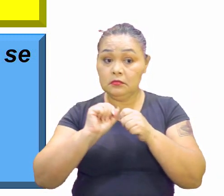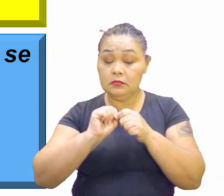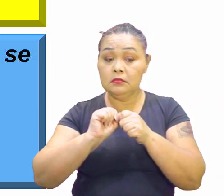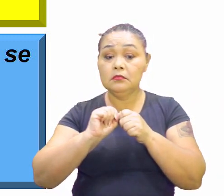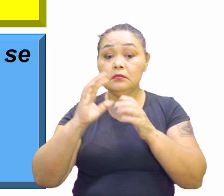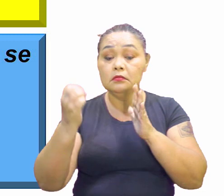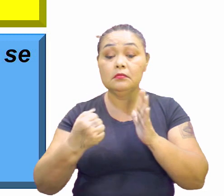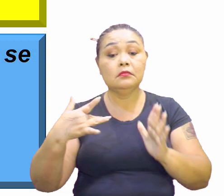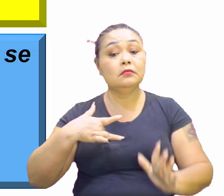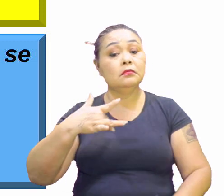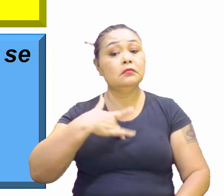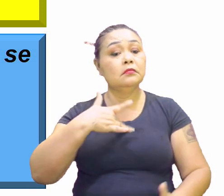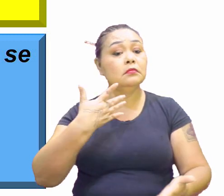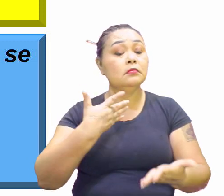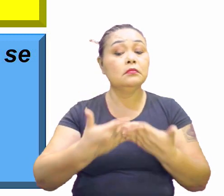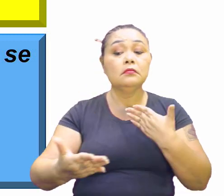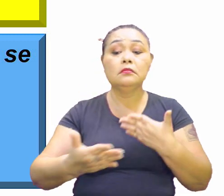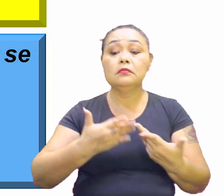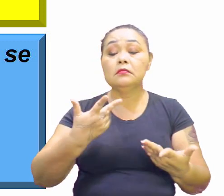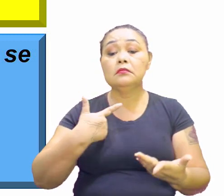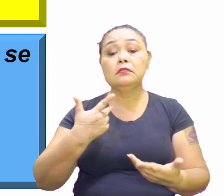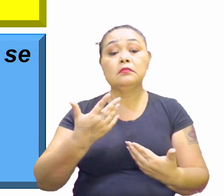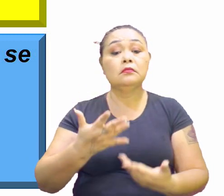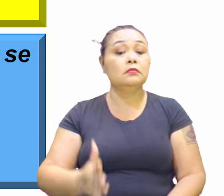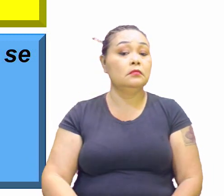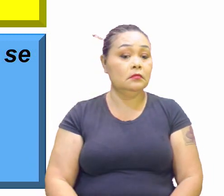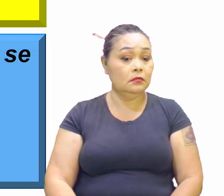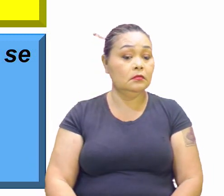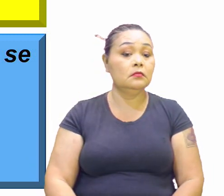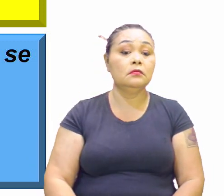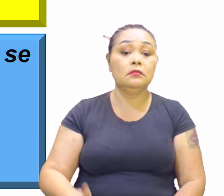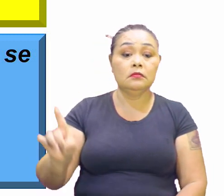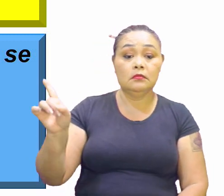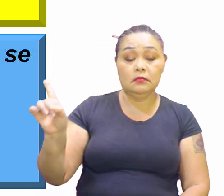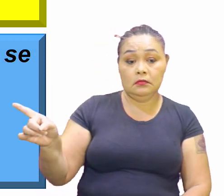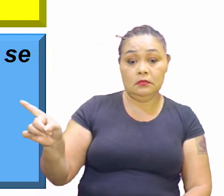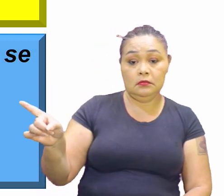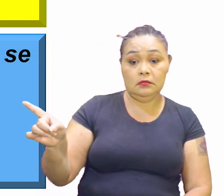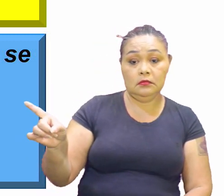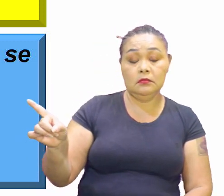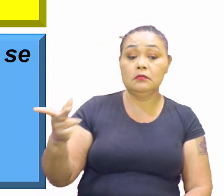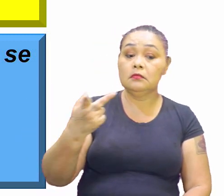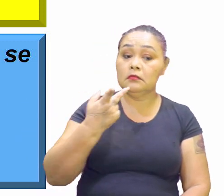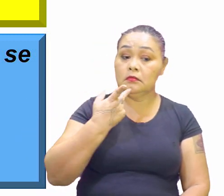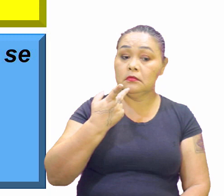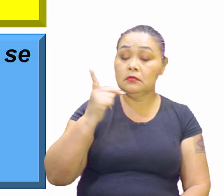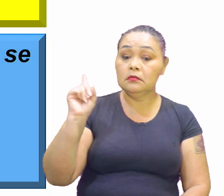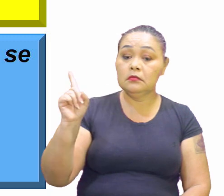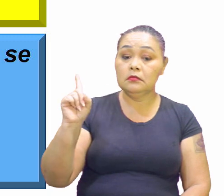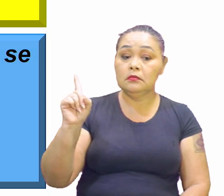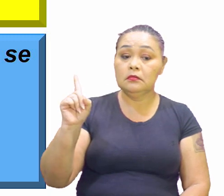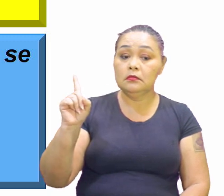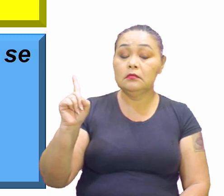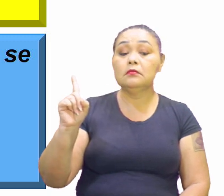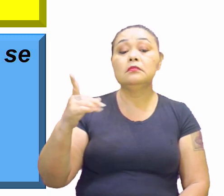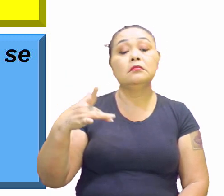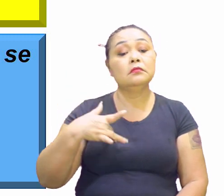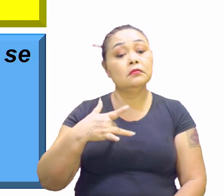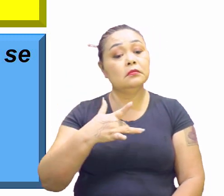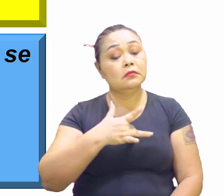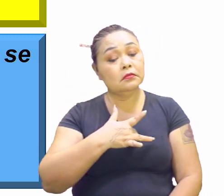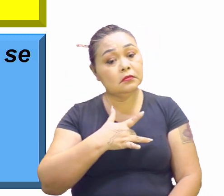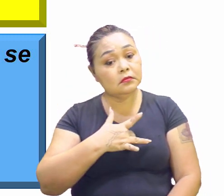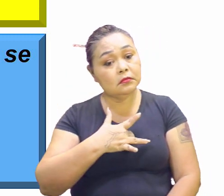a sua saúde e qualquer outra vantagem. Então, já falando da questão da